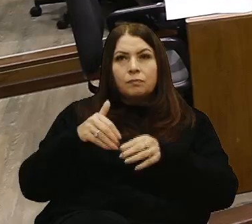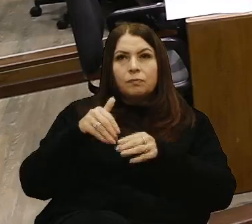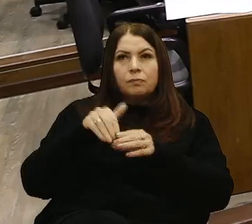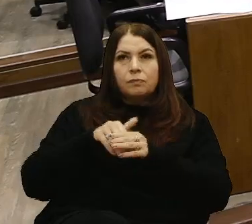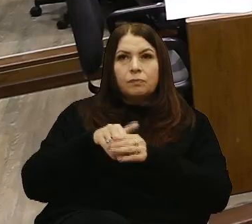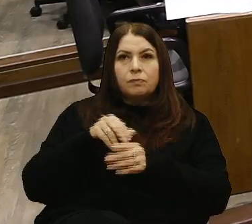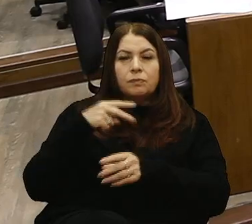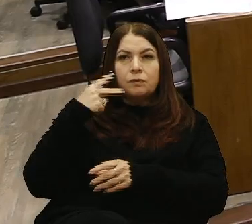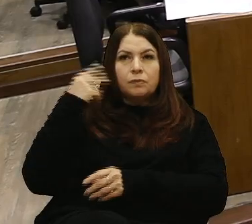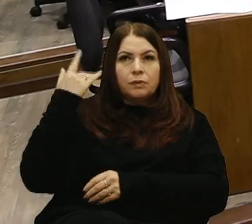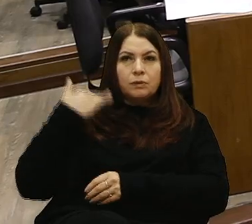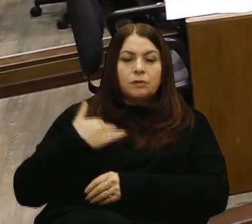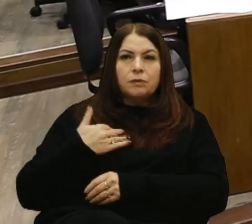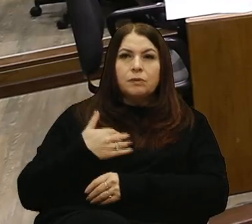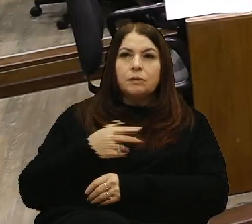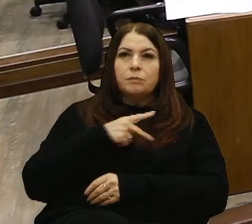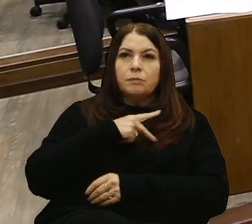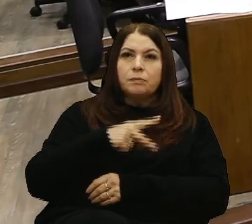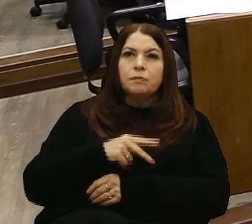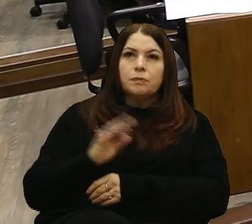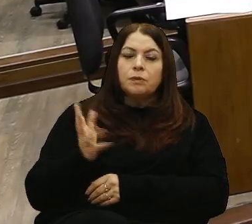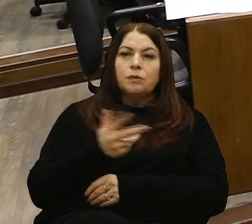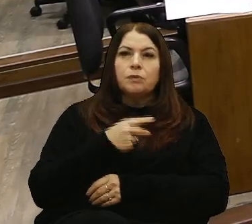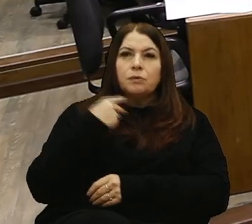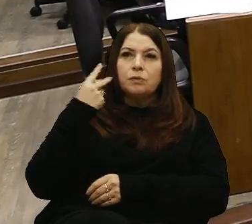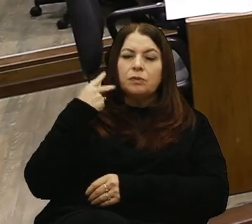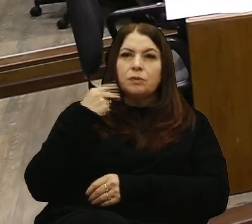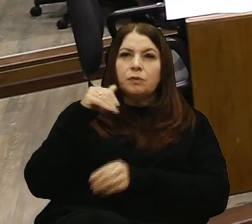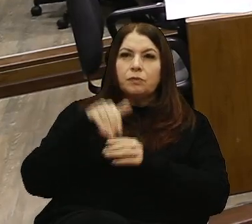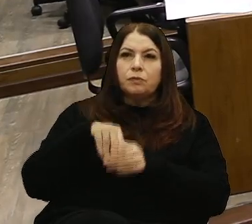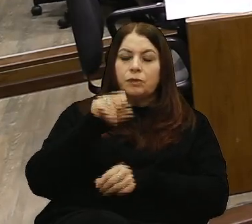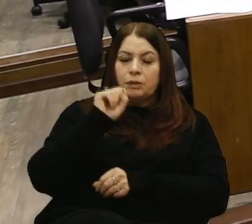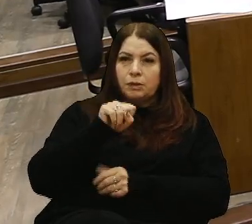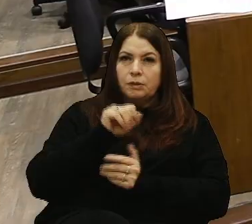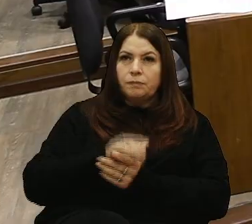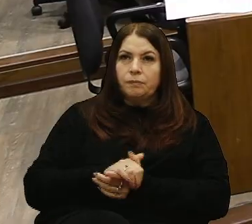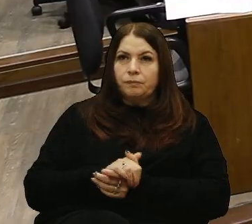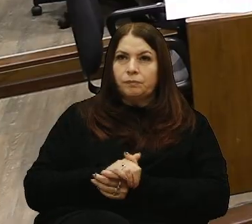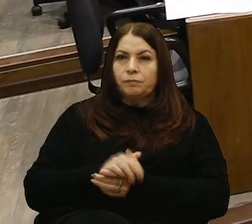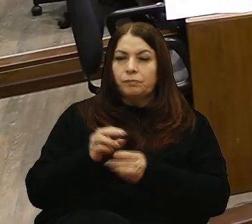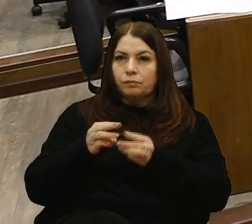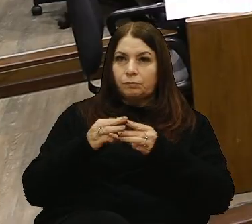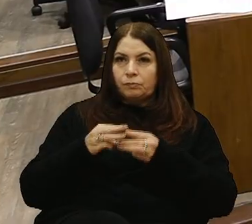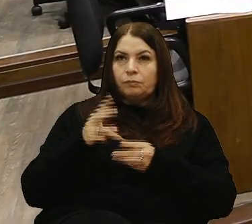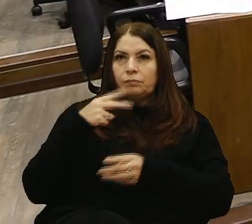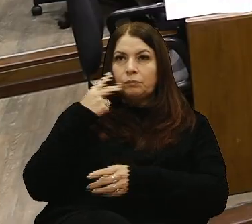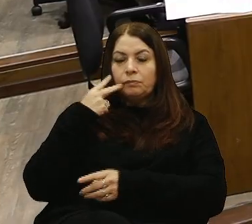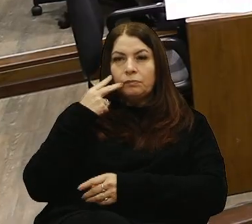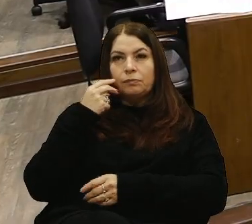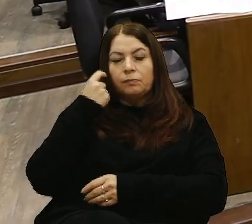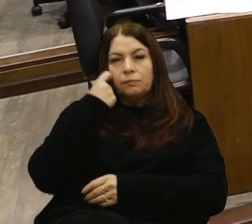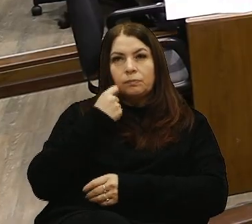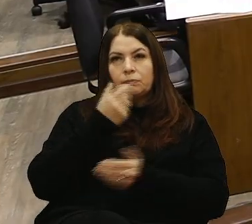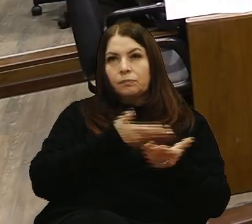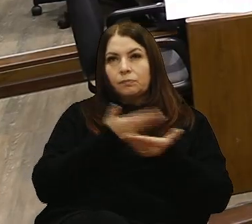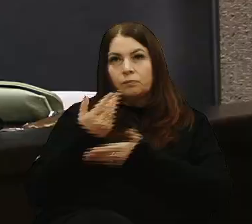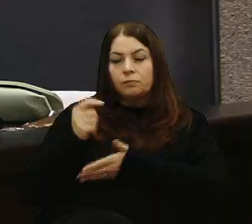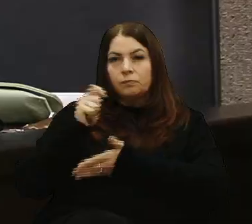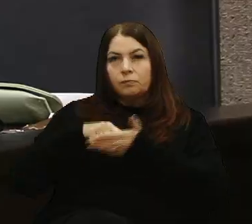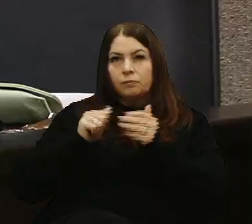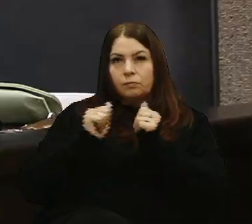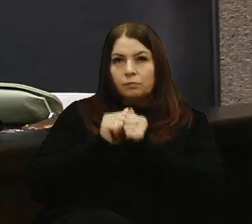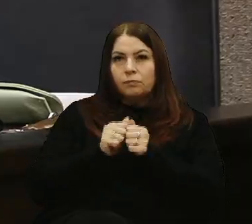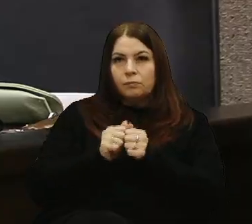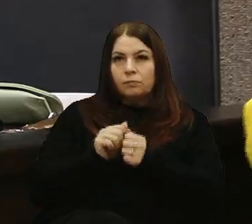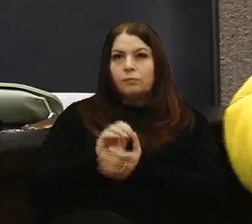Vereadora Daiane Mello. Senhor presidente, senhores vereadores, eu votarei sim a moção do vereador Caleb, me convidou para assinar junto, disse